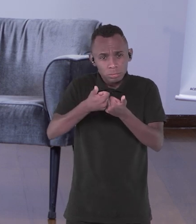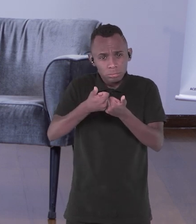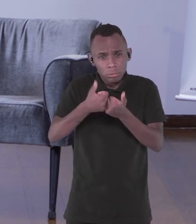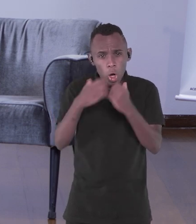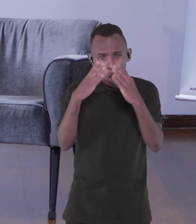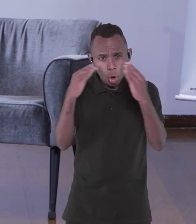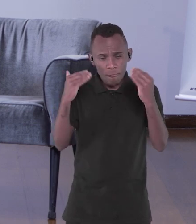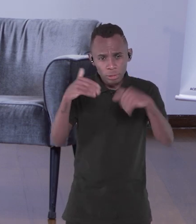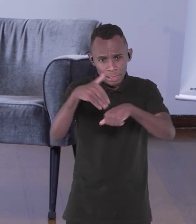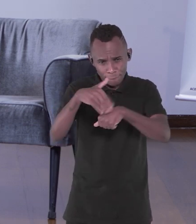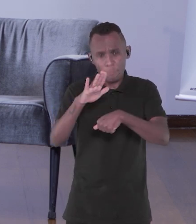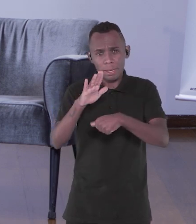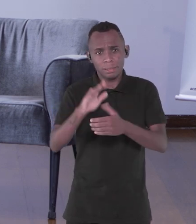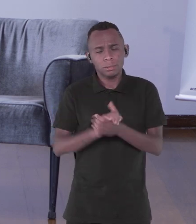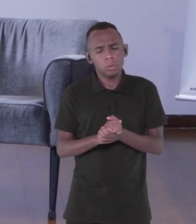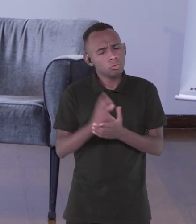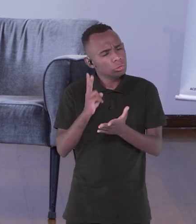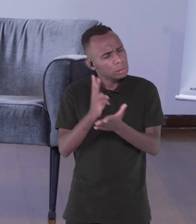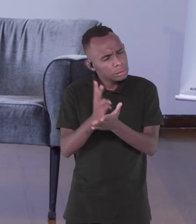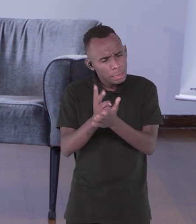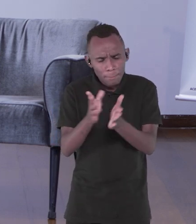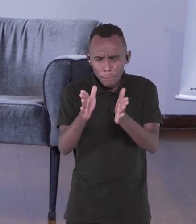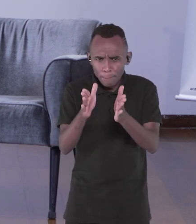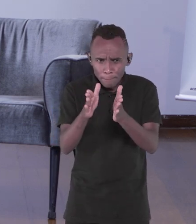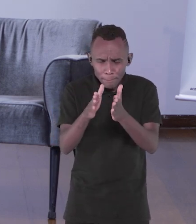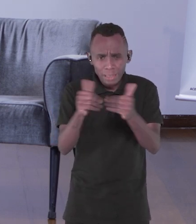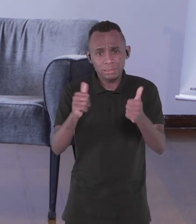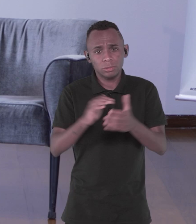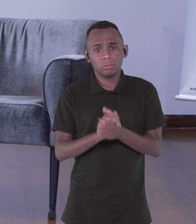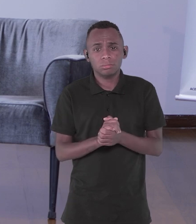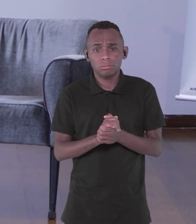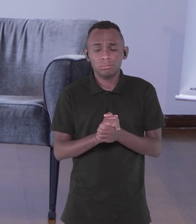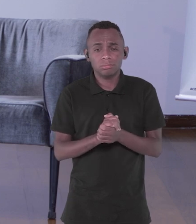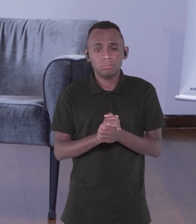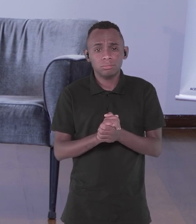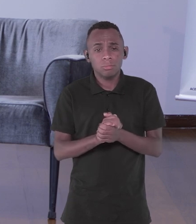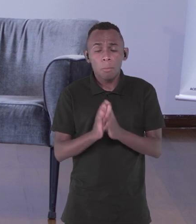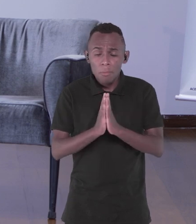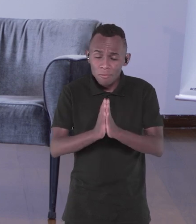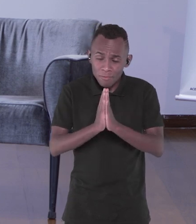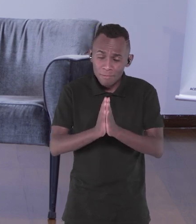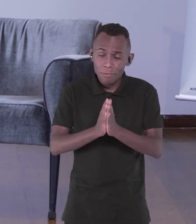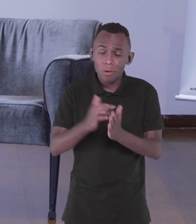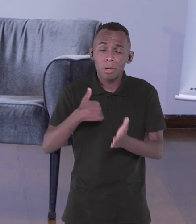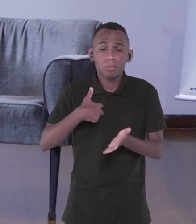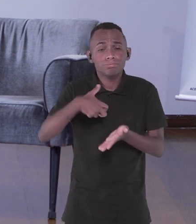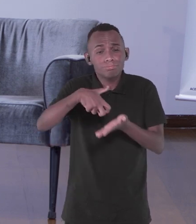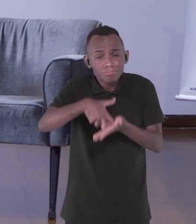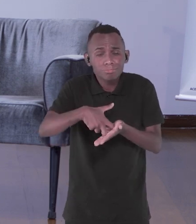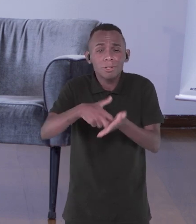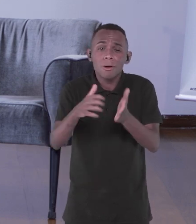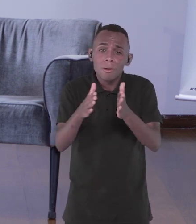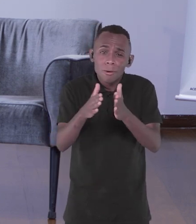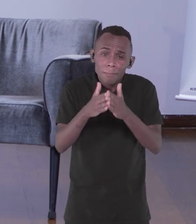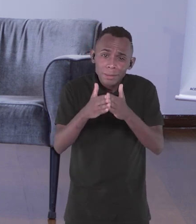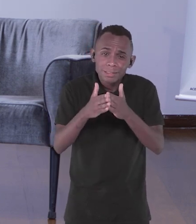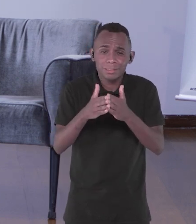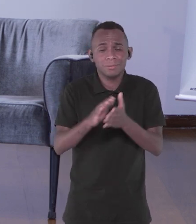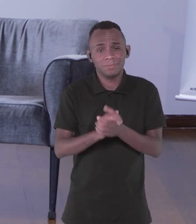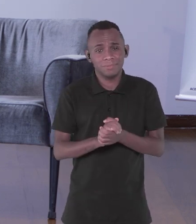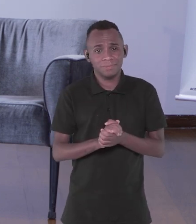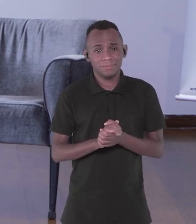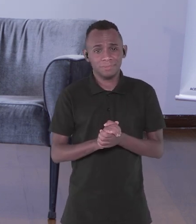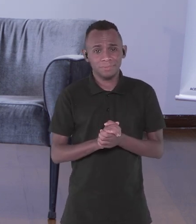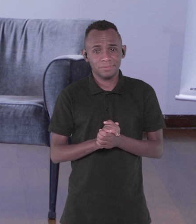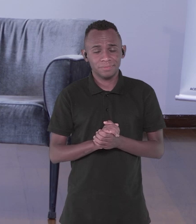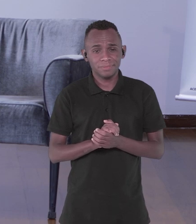aconchegante. O escritor e apresentador Afonso Borges é um homem branco, de cabelos e barba grisalhos.